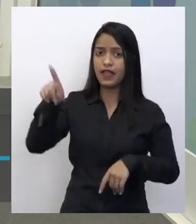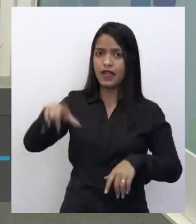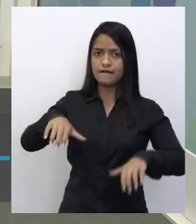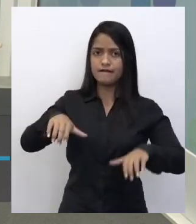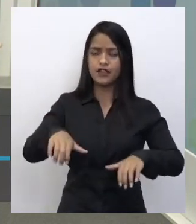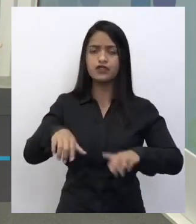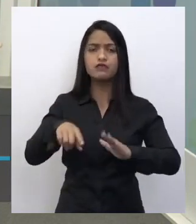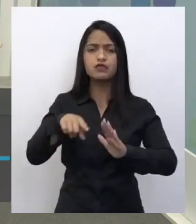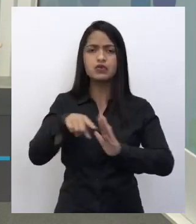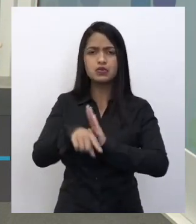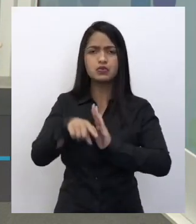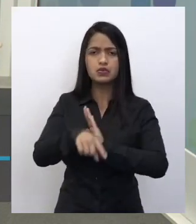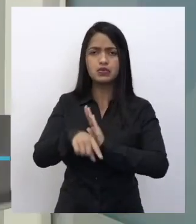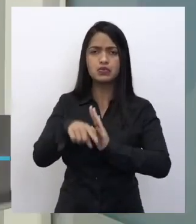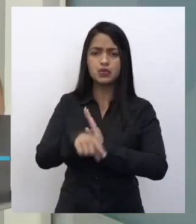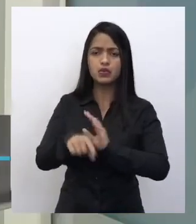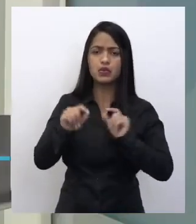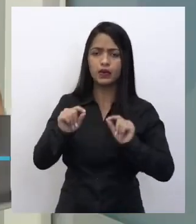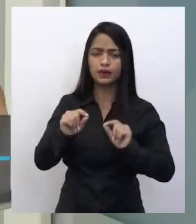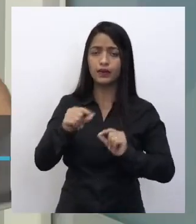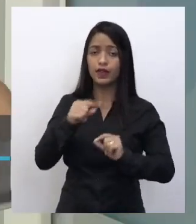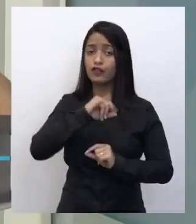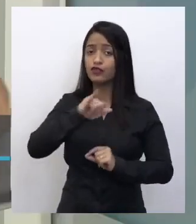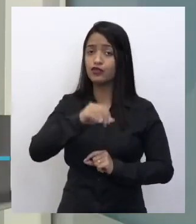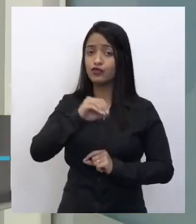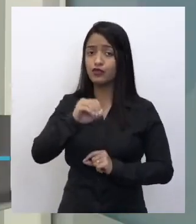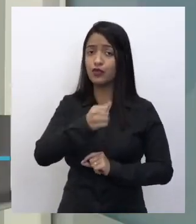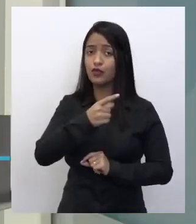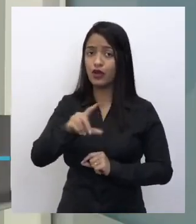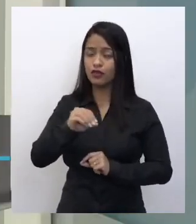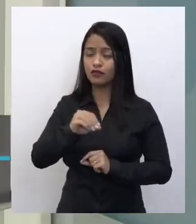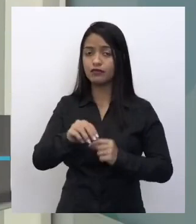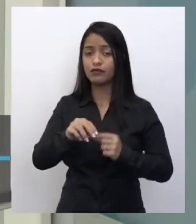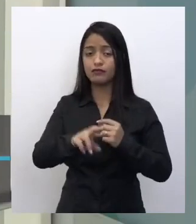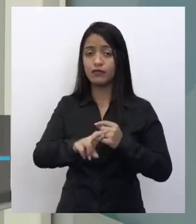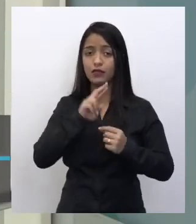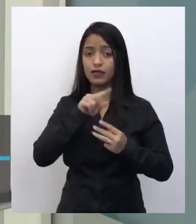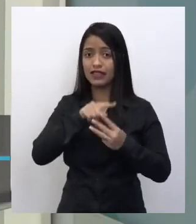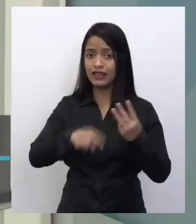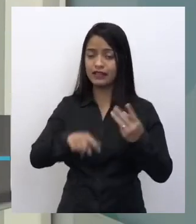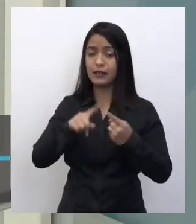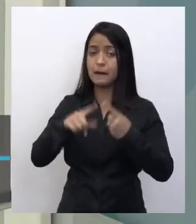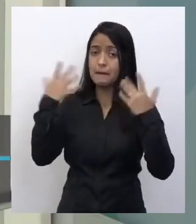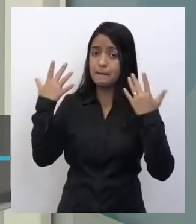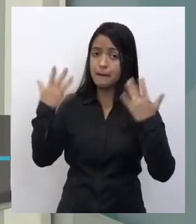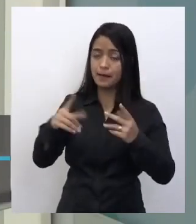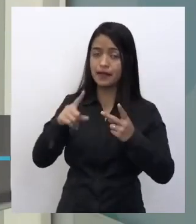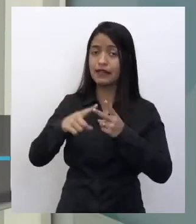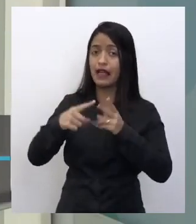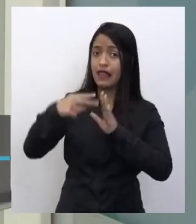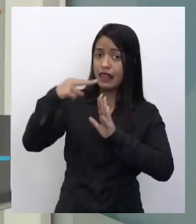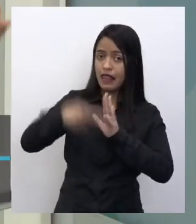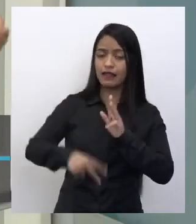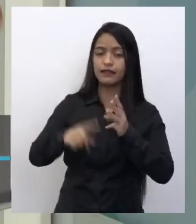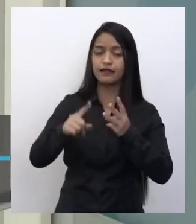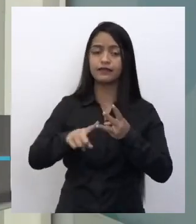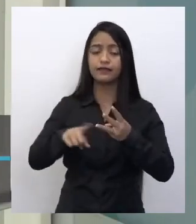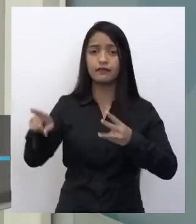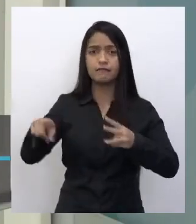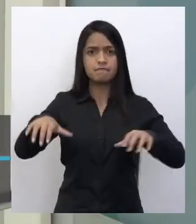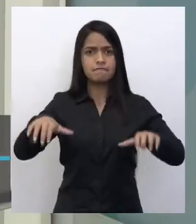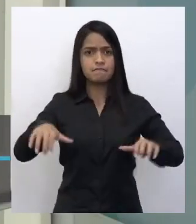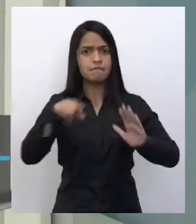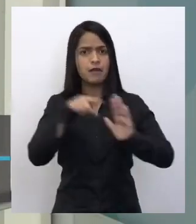parênteses, porque o João Pedro, ele deu 3 coisas. Primeiro ele falou, parabéns, depois, lê minha interação, e terceiro, a Esfinge fazia perguntas, e quem